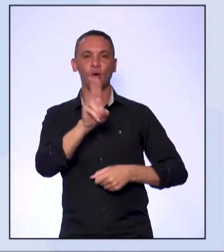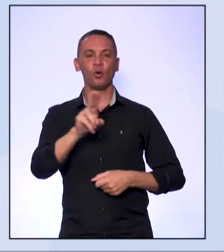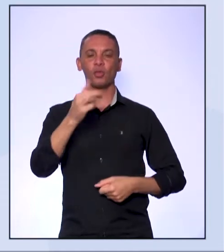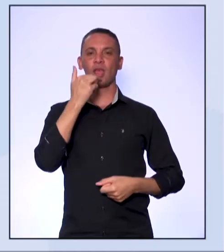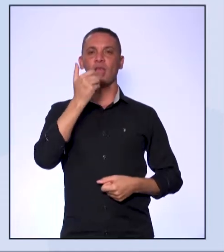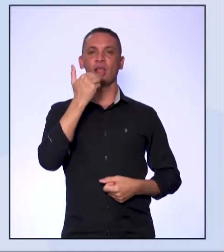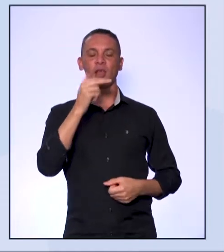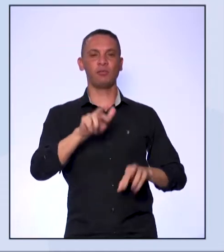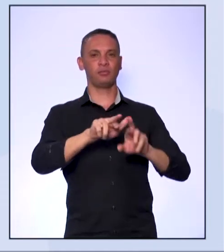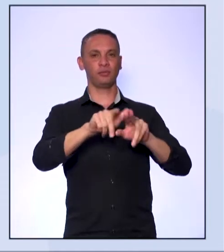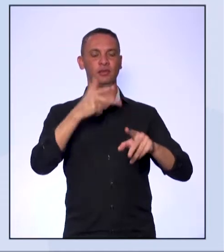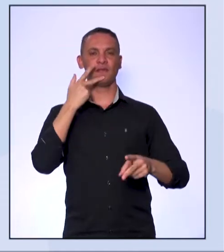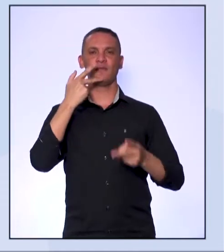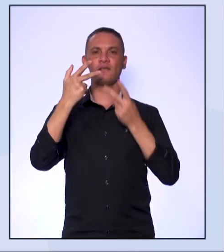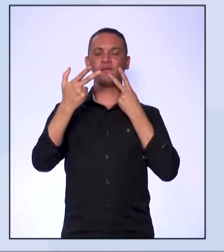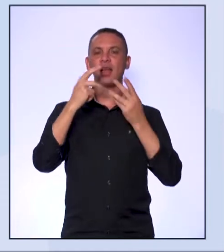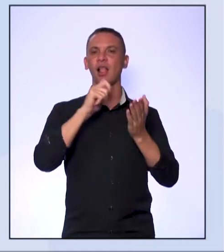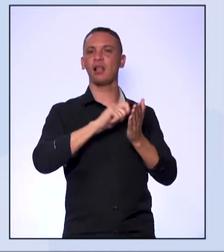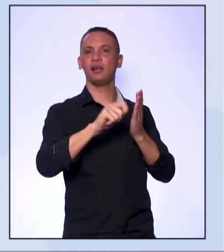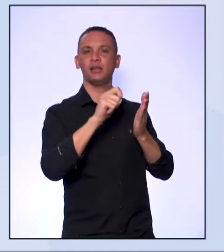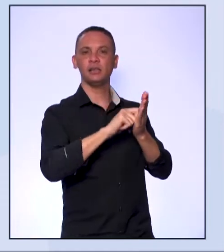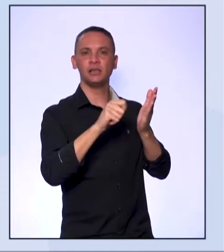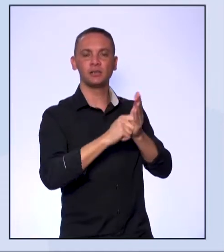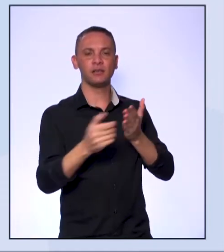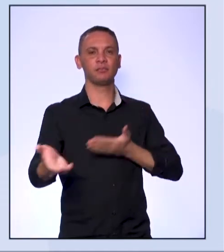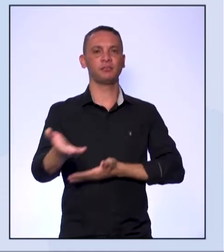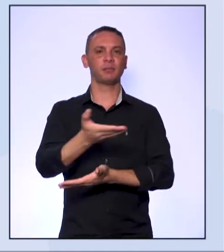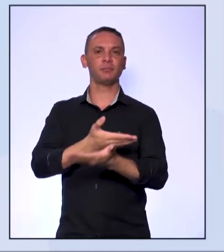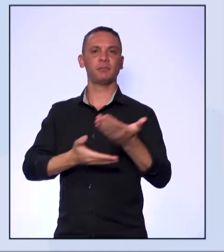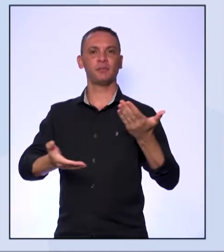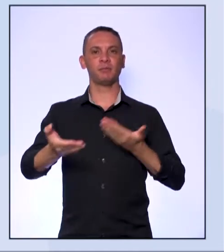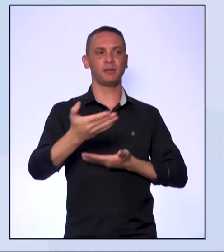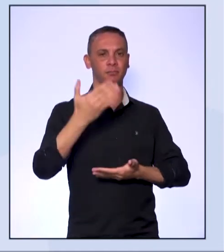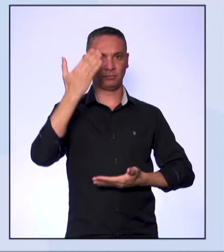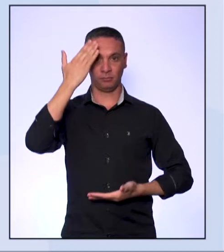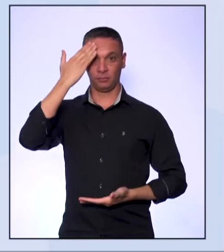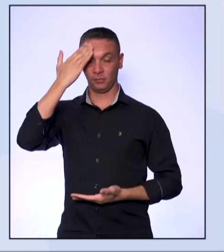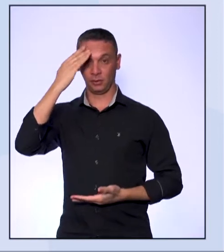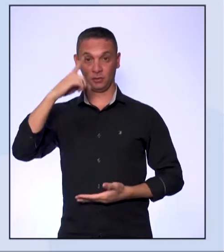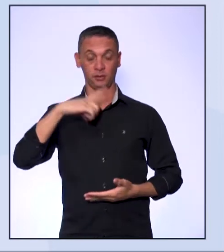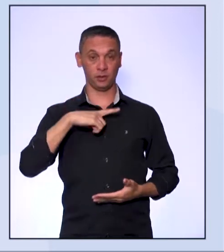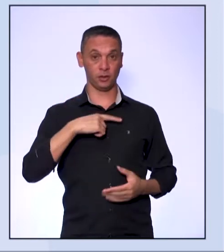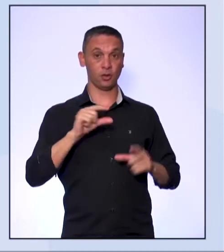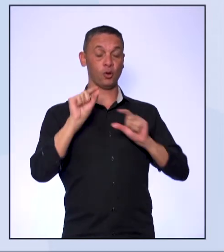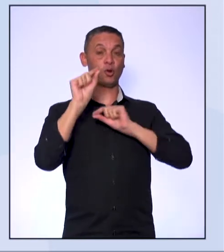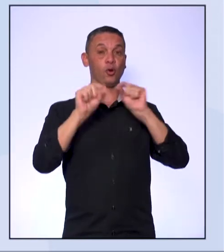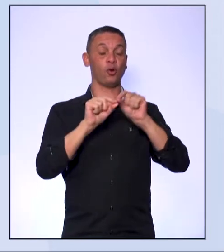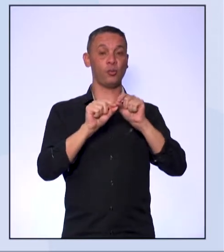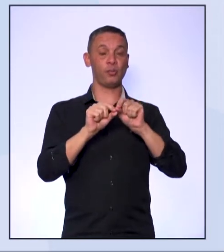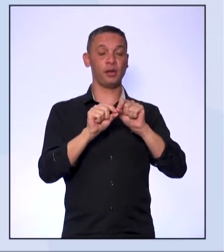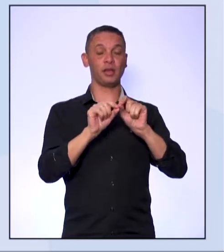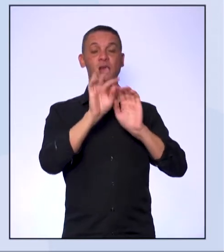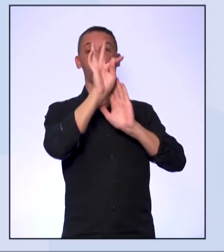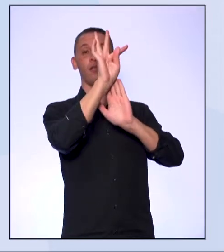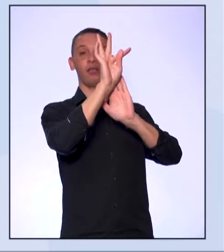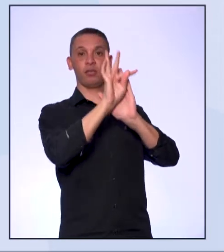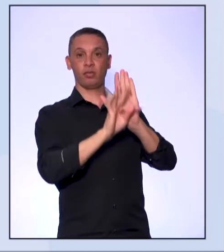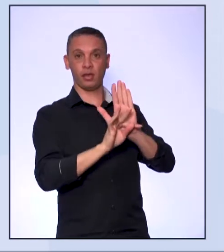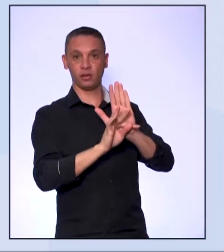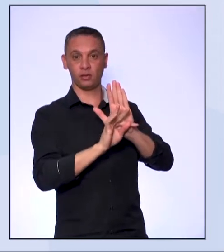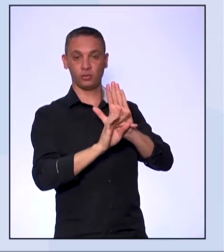linguagem. Então eu falo, eu escrevo, eu interajo com a pessoa. Então ele é um tipo de gênero